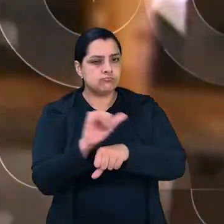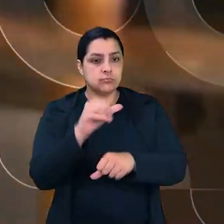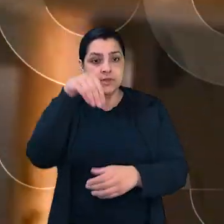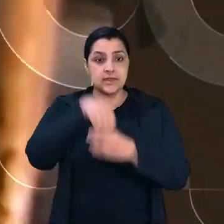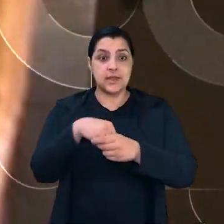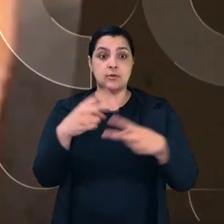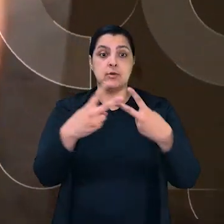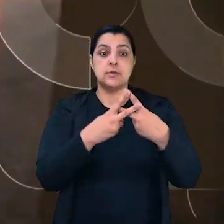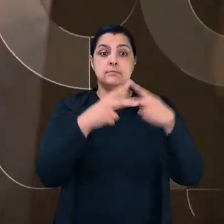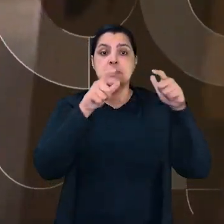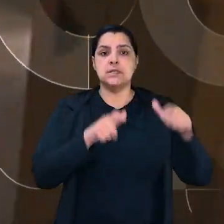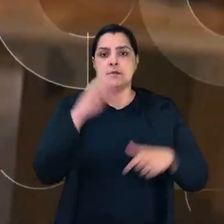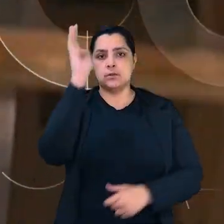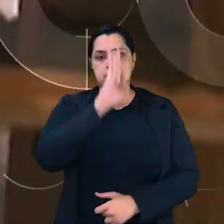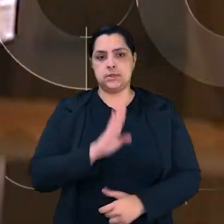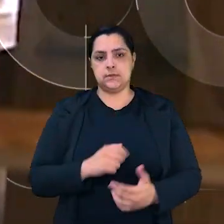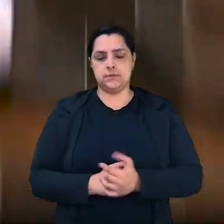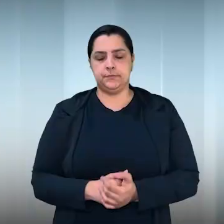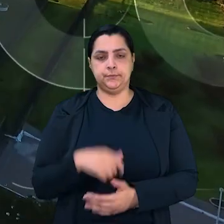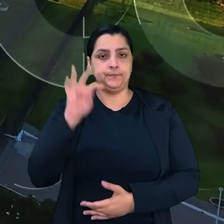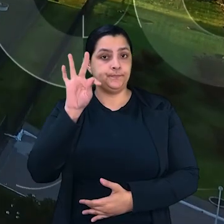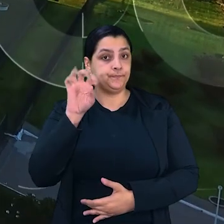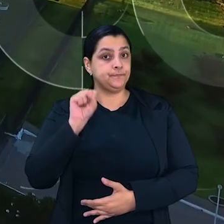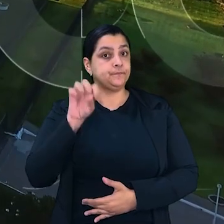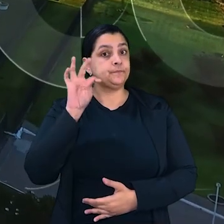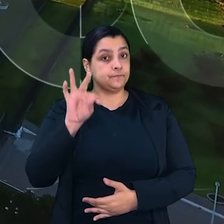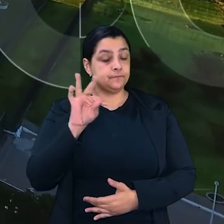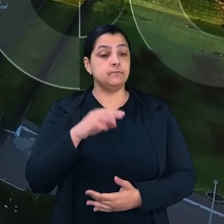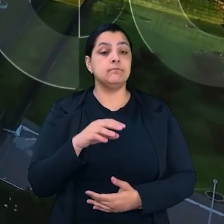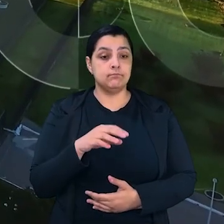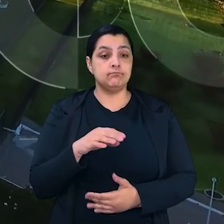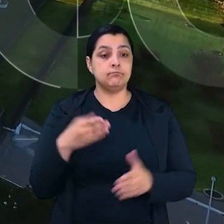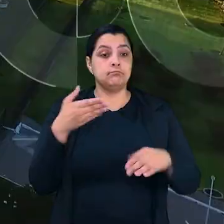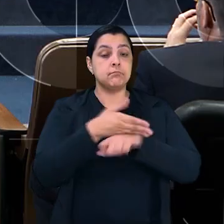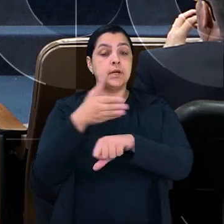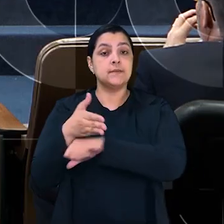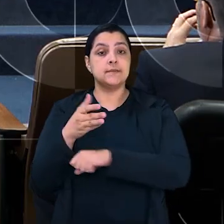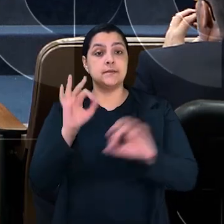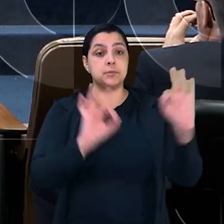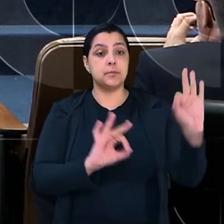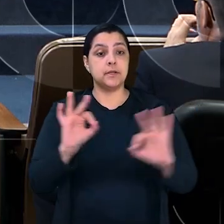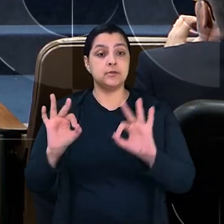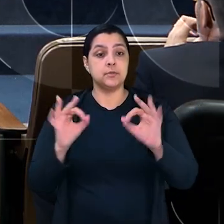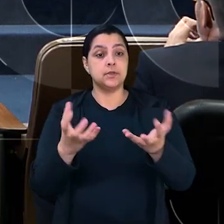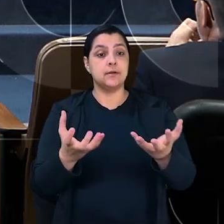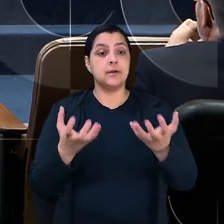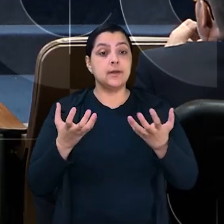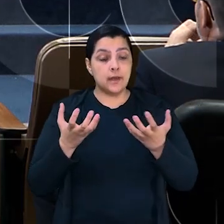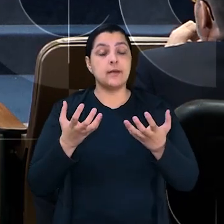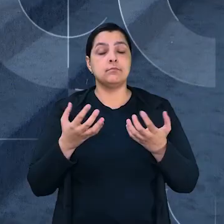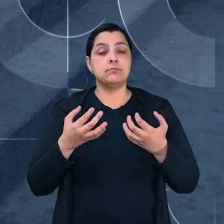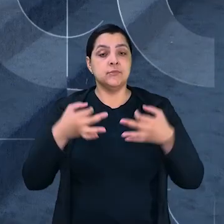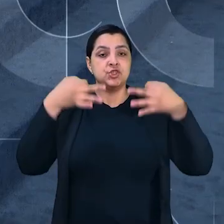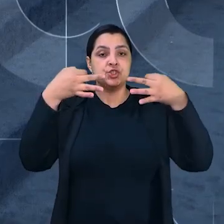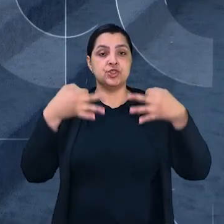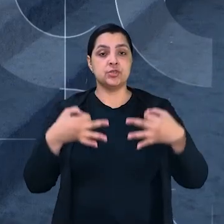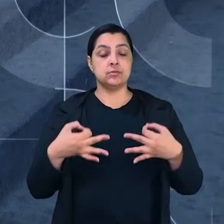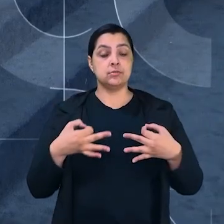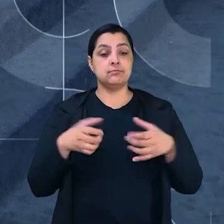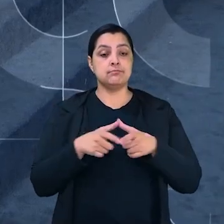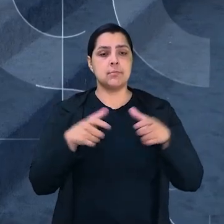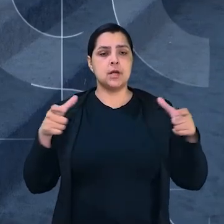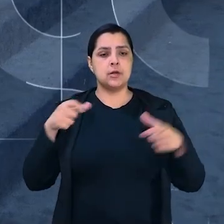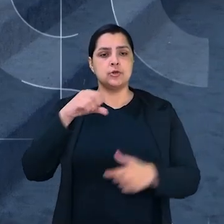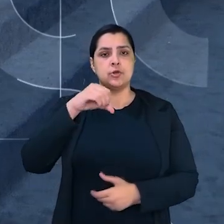humanos dentro das prisões brasileiras. O Tribunal Superior do Trabalho faz parte do planejamento que pretende levar